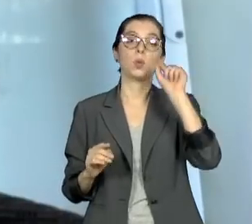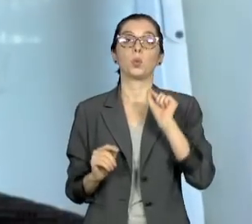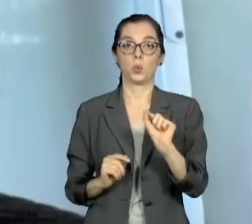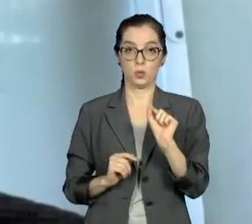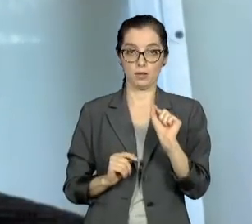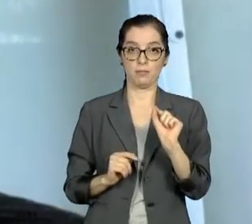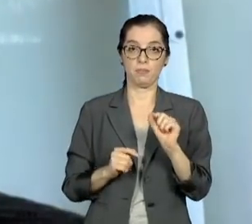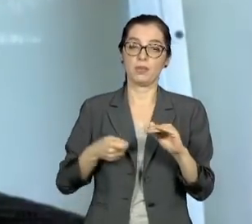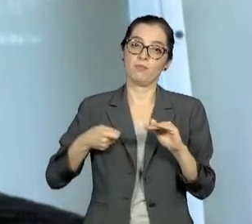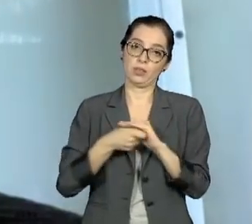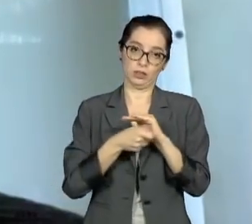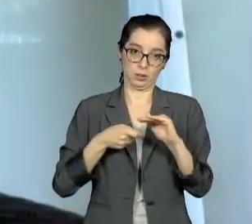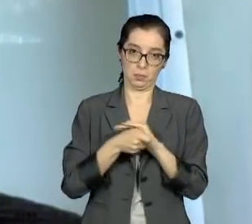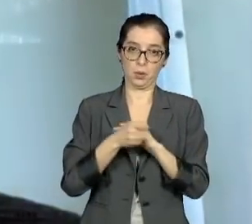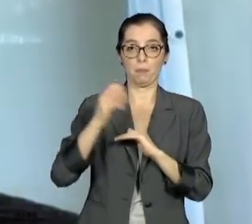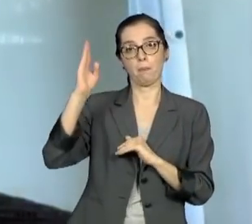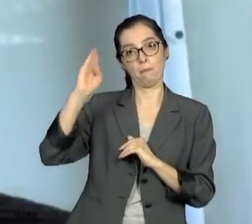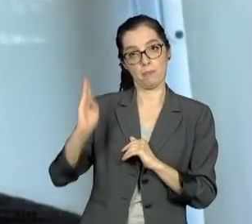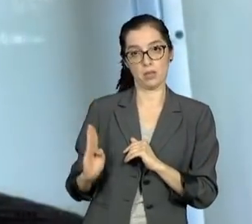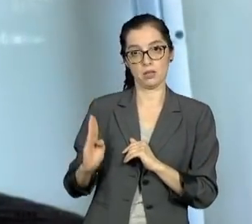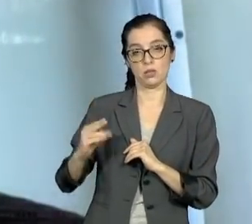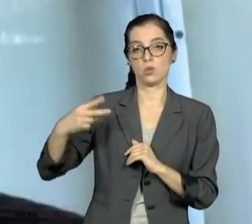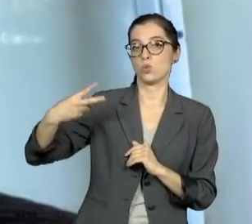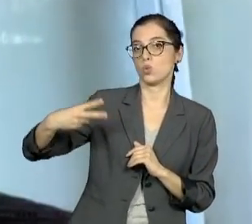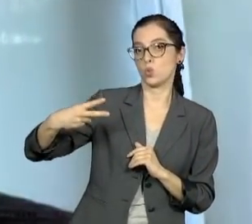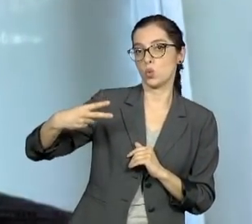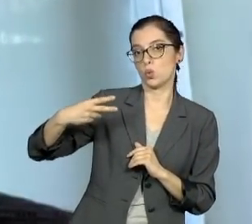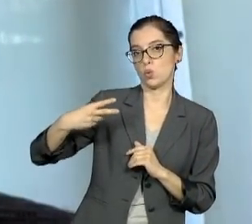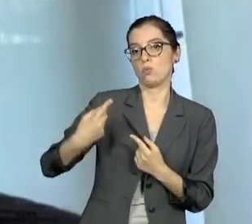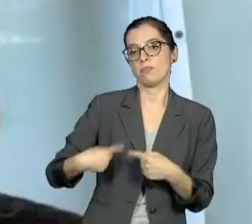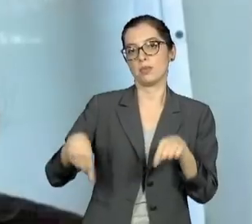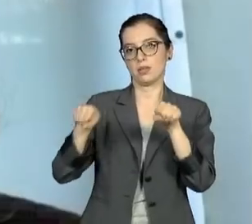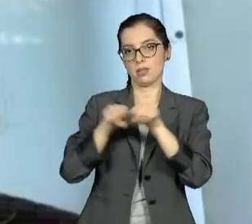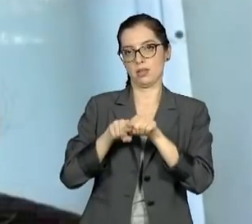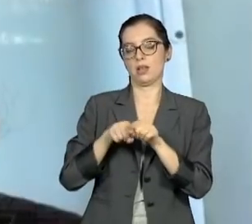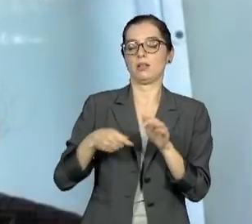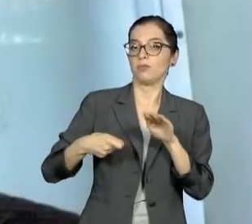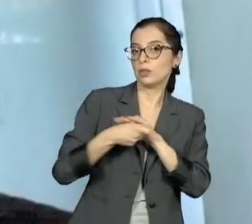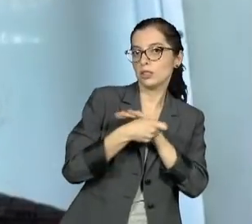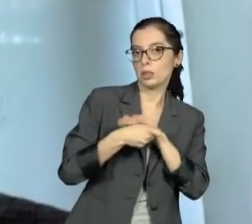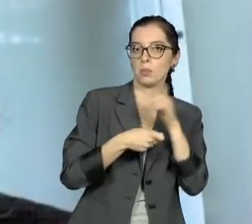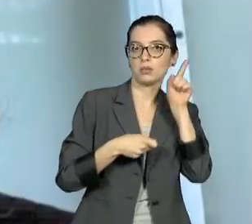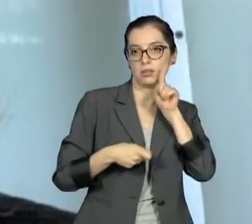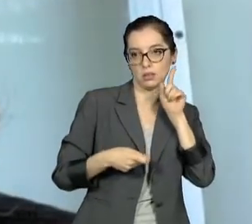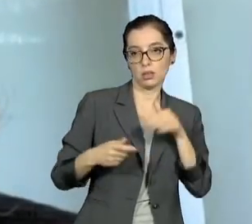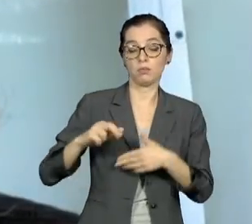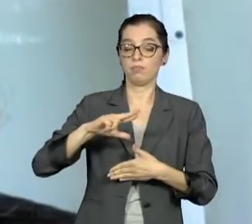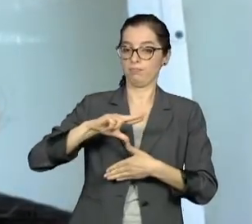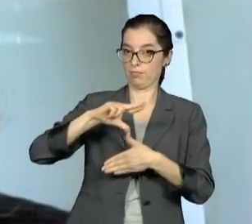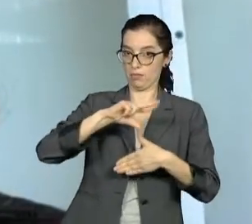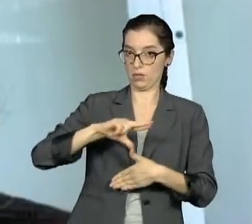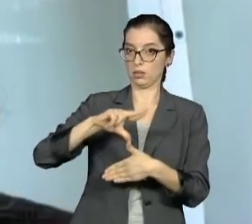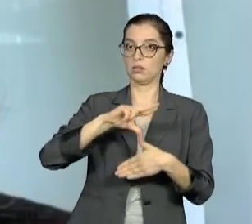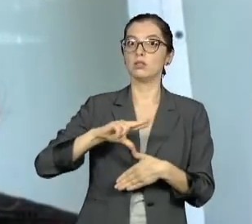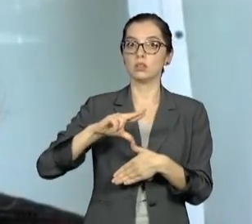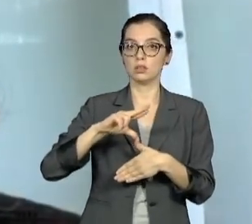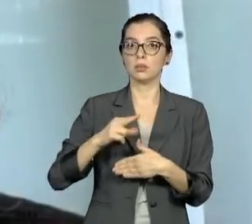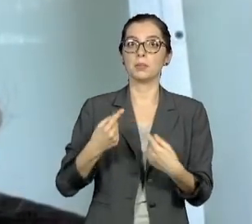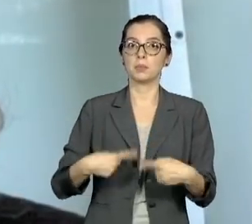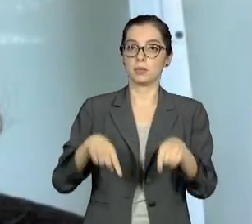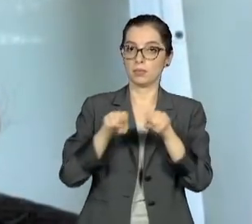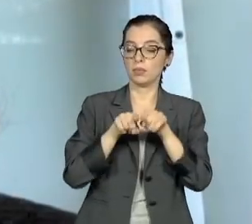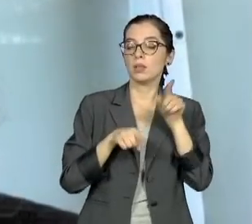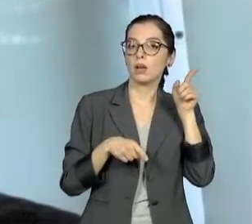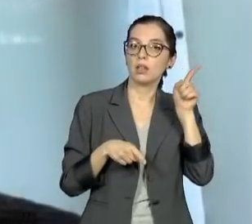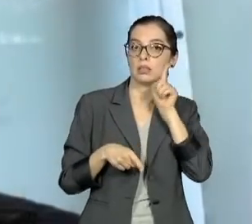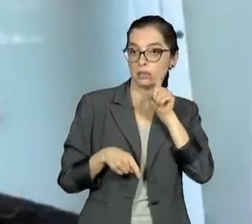é o segundo maior parceiro comercial dos Estados Unidos na América Latina. O que nós esperamos como setor privado é criar melhores